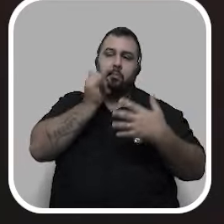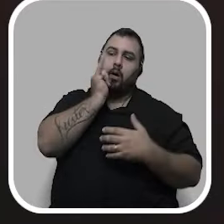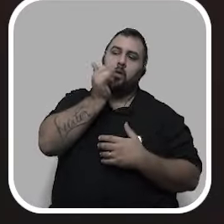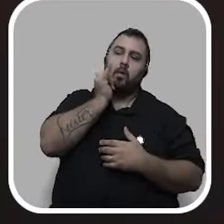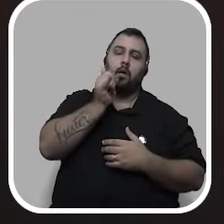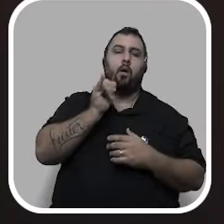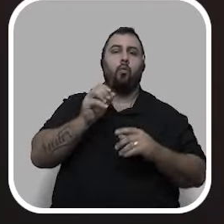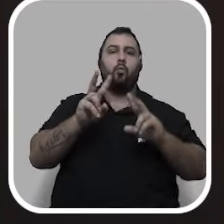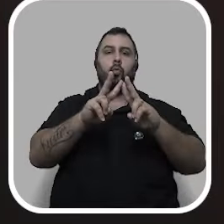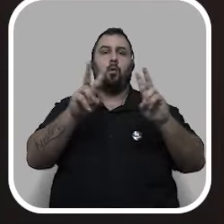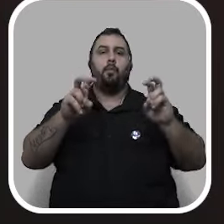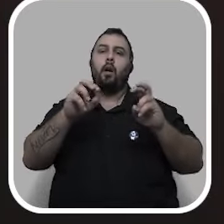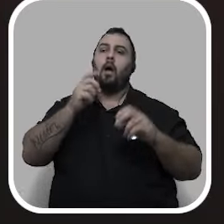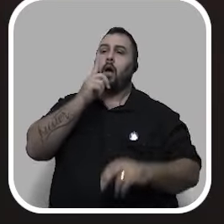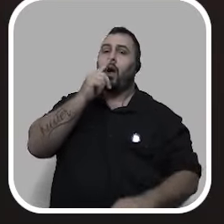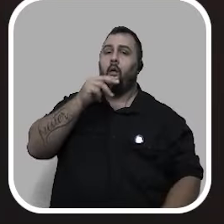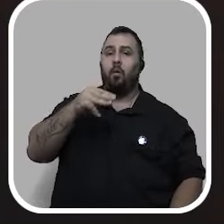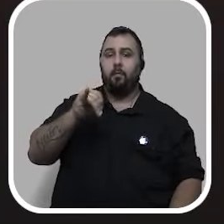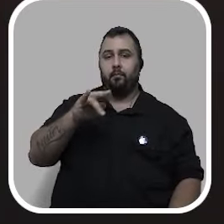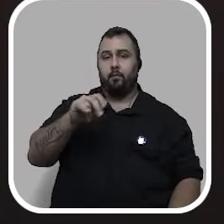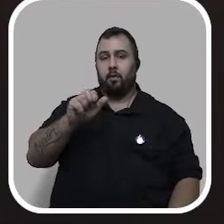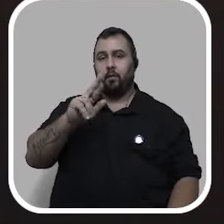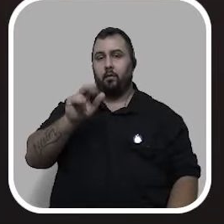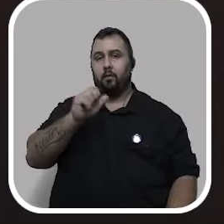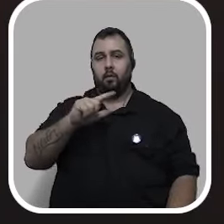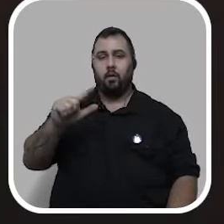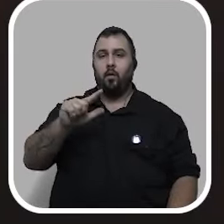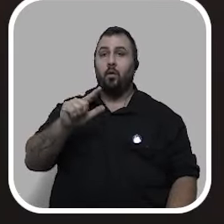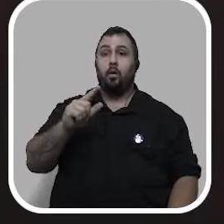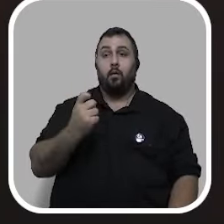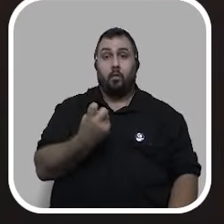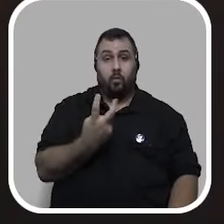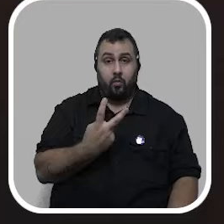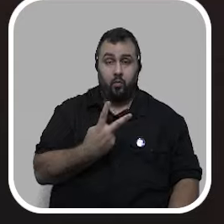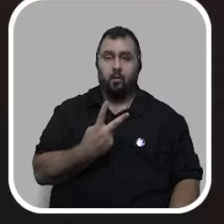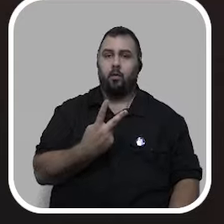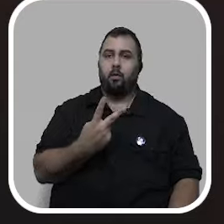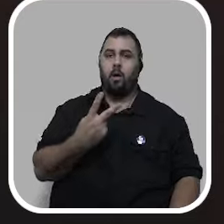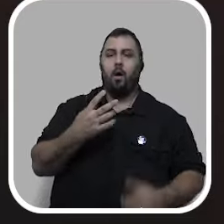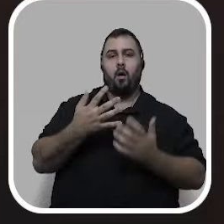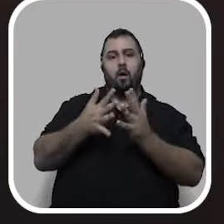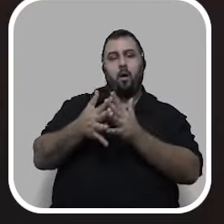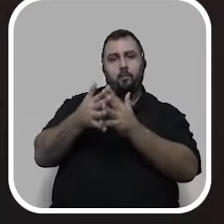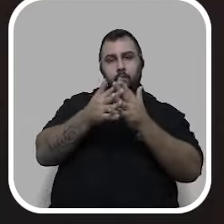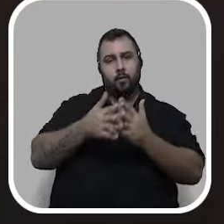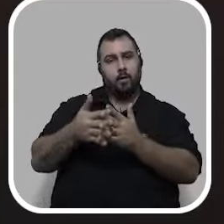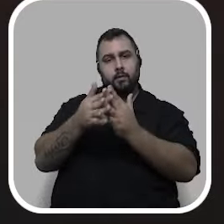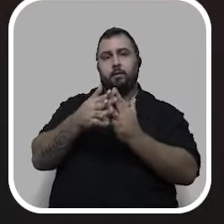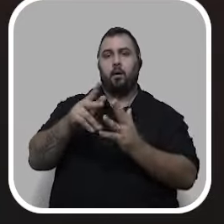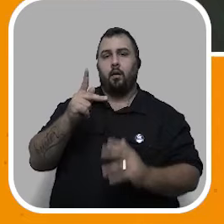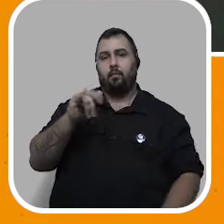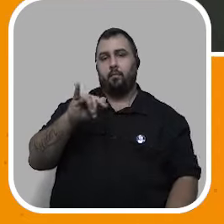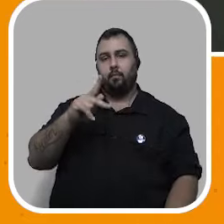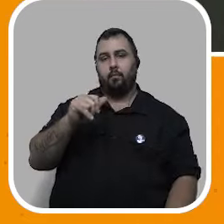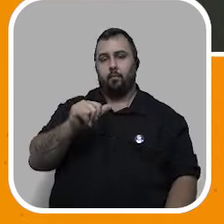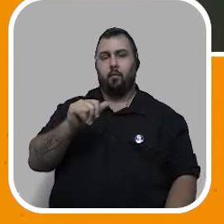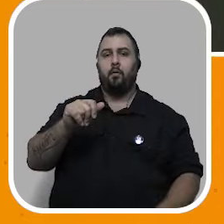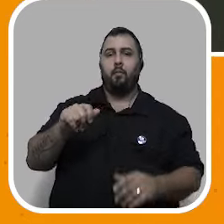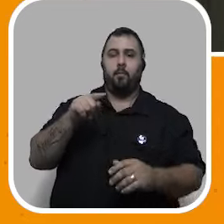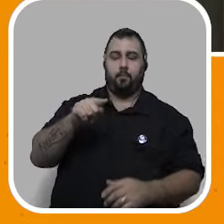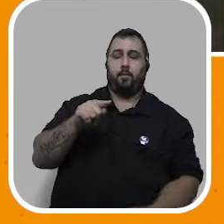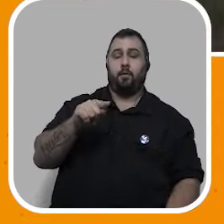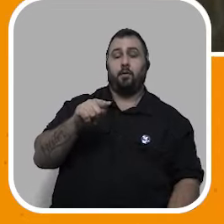utilizados no desfile dois dois caminhões pipa de água mineral para conseguir Executar